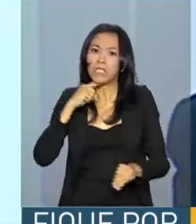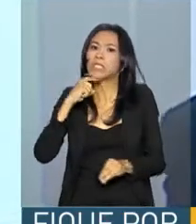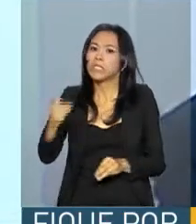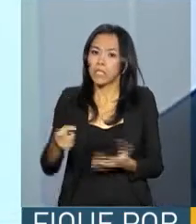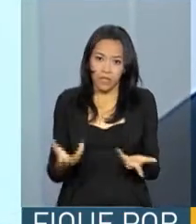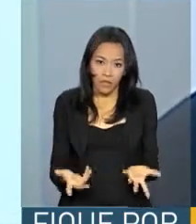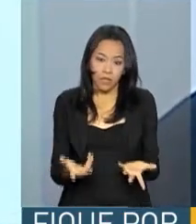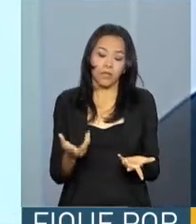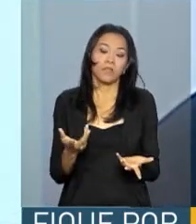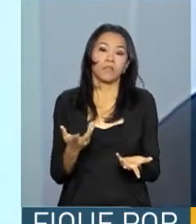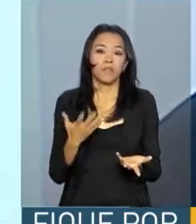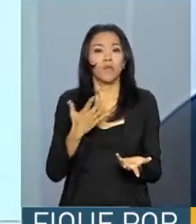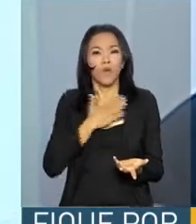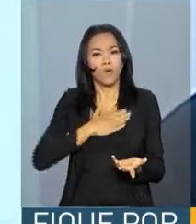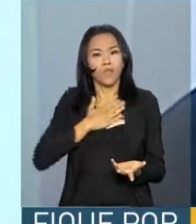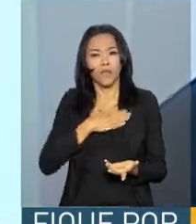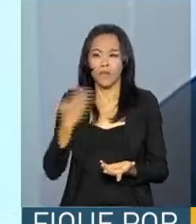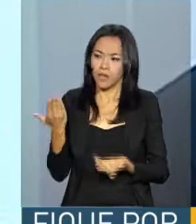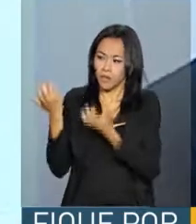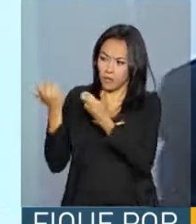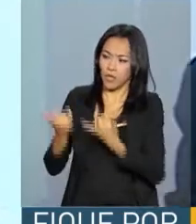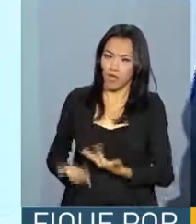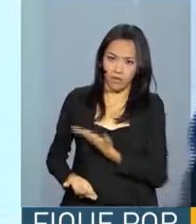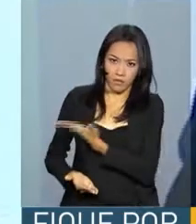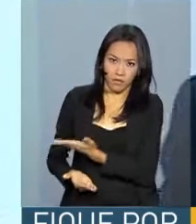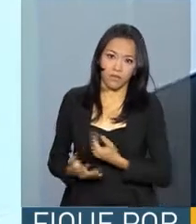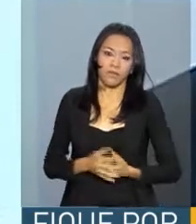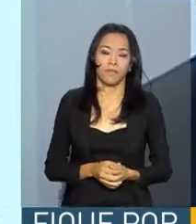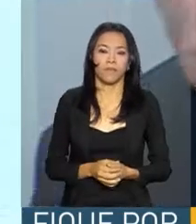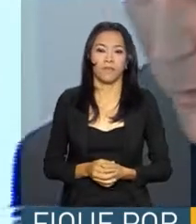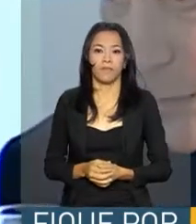votação. Meirelles, eu gostaria que você desse uma palavra sobre isso.